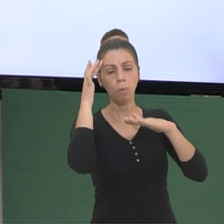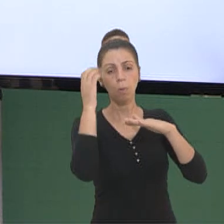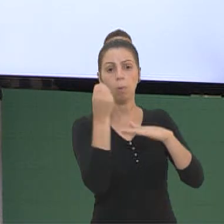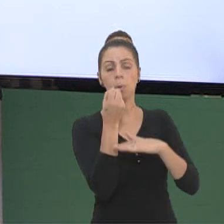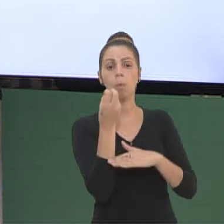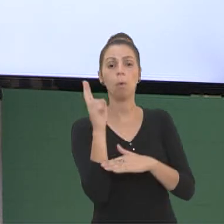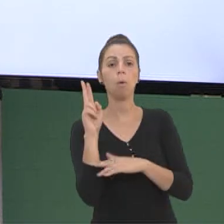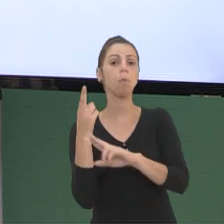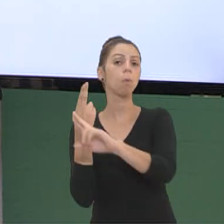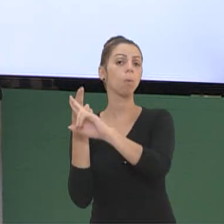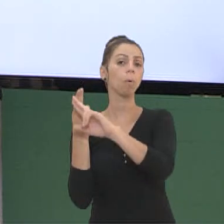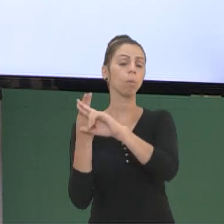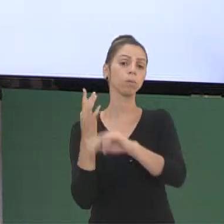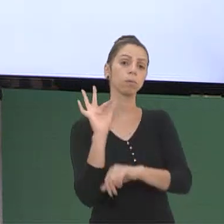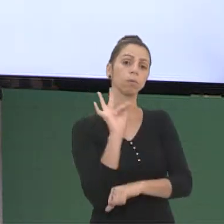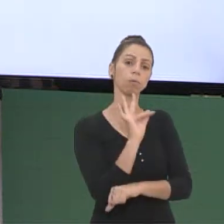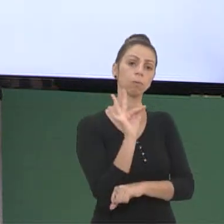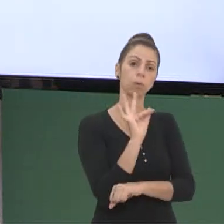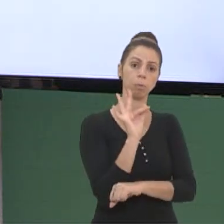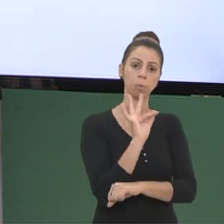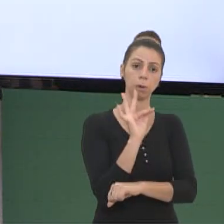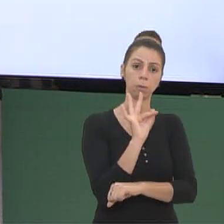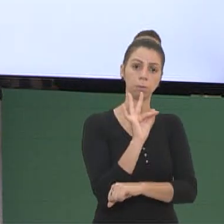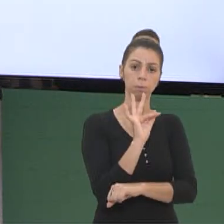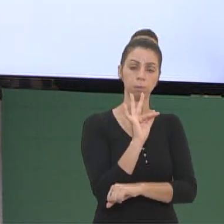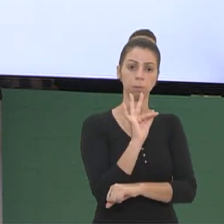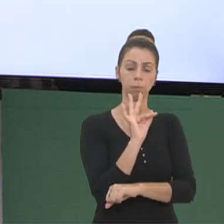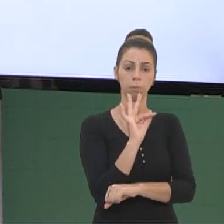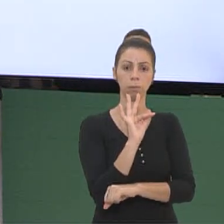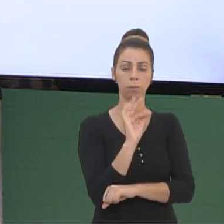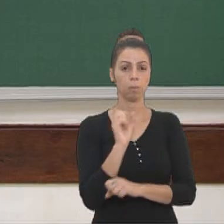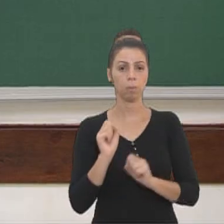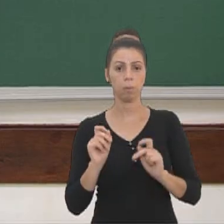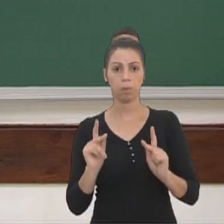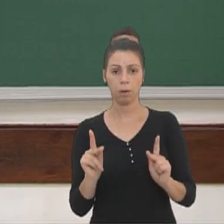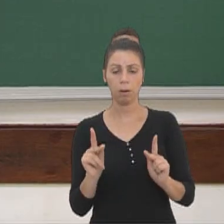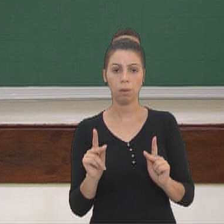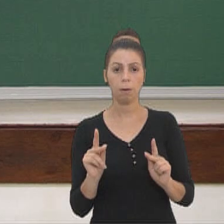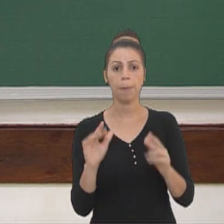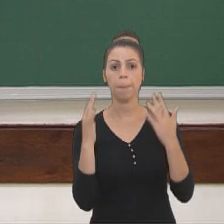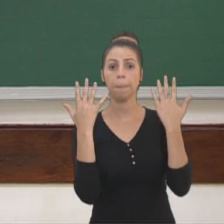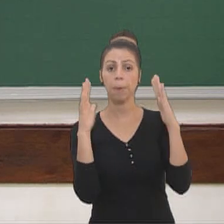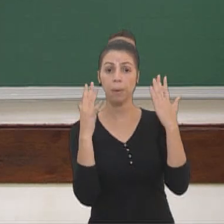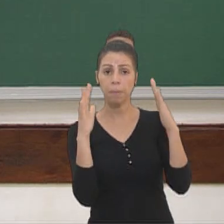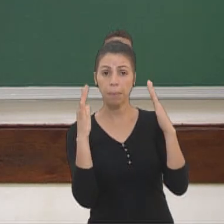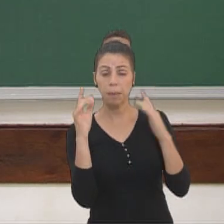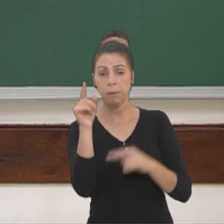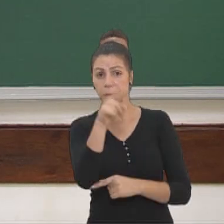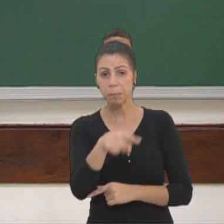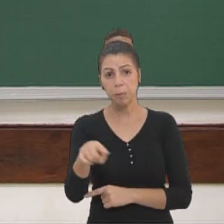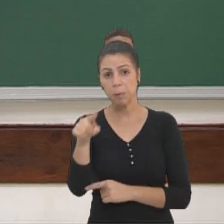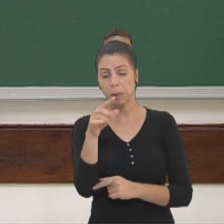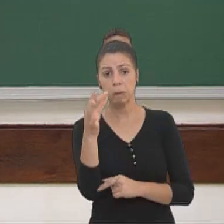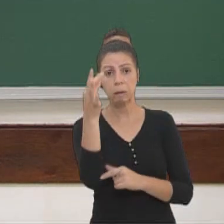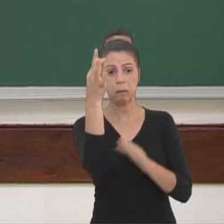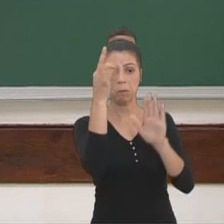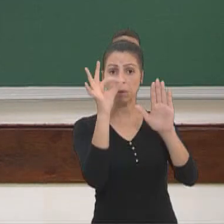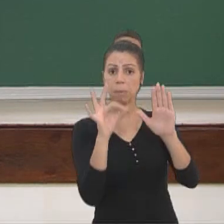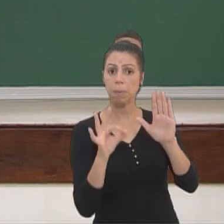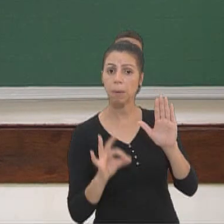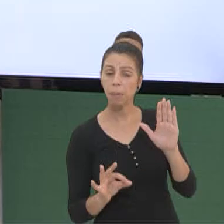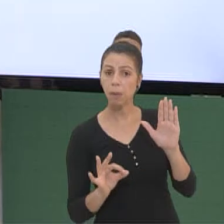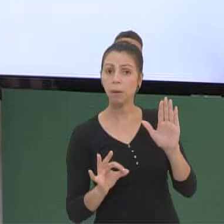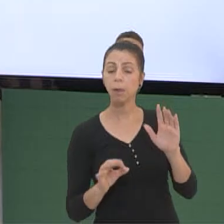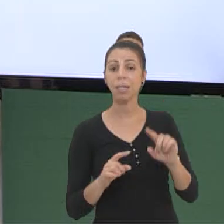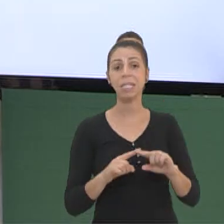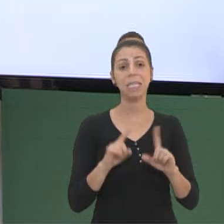formal, né, ustedes, no lleguen. Ok, pessoal? Parabéns se vocês acertaram todas aí, e